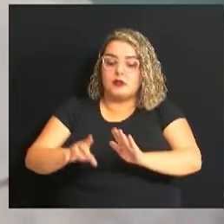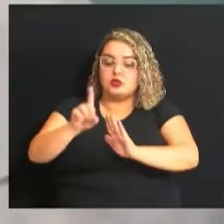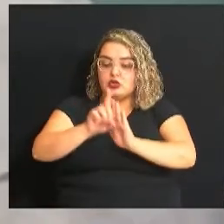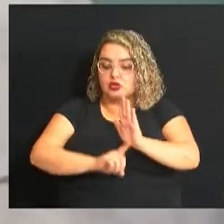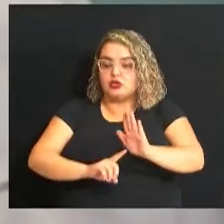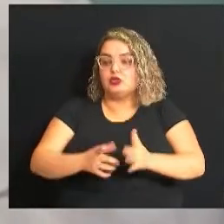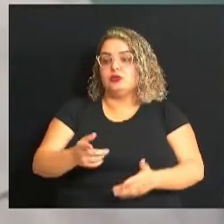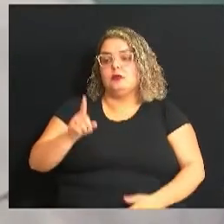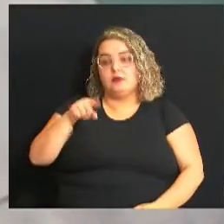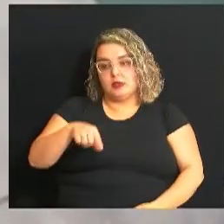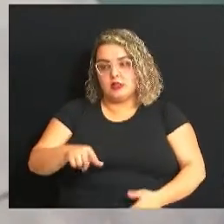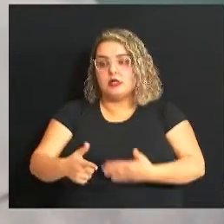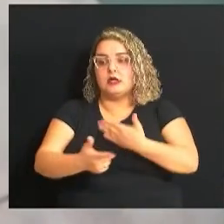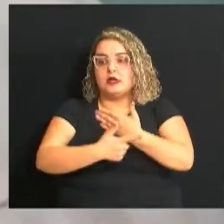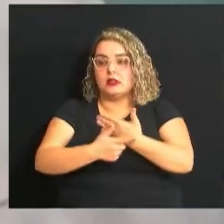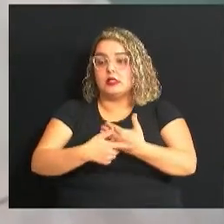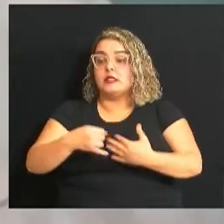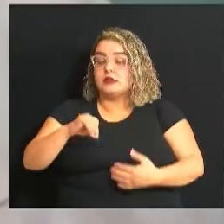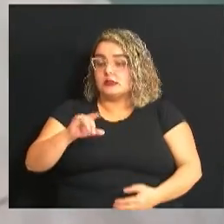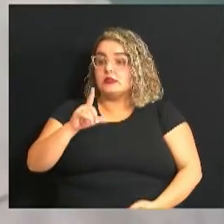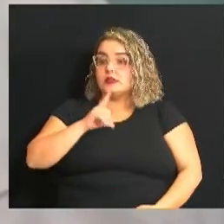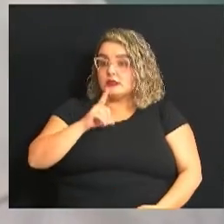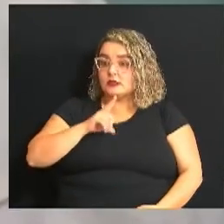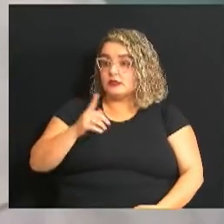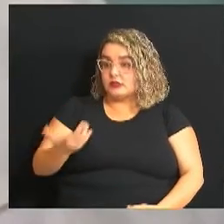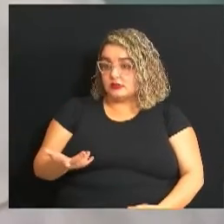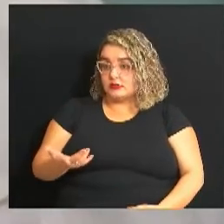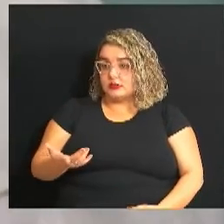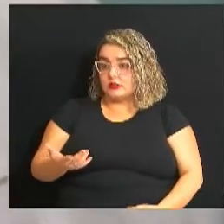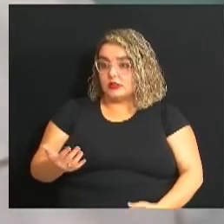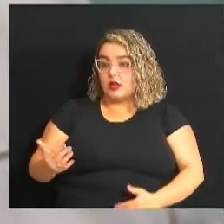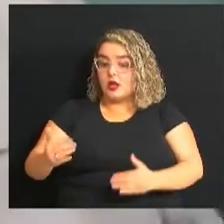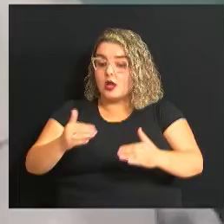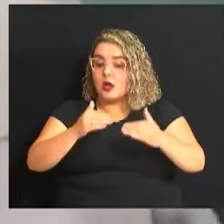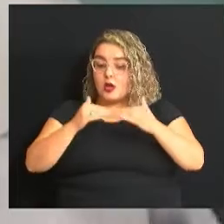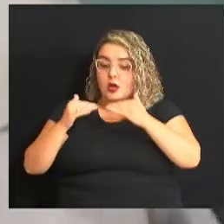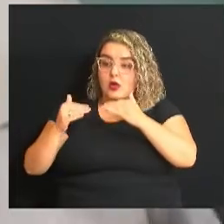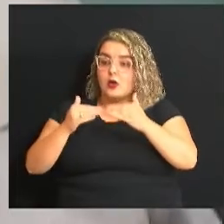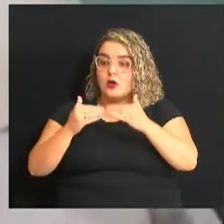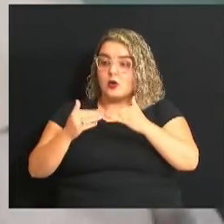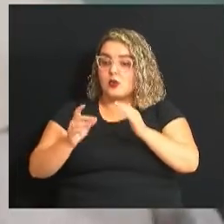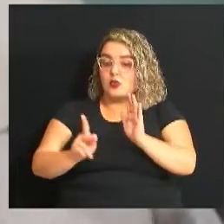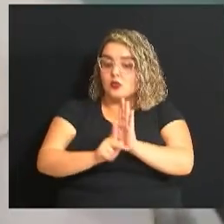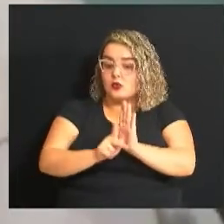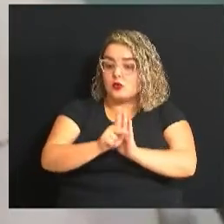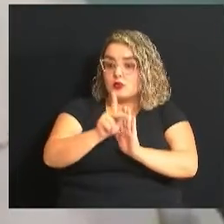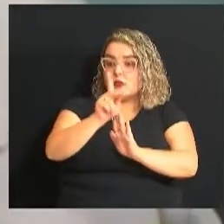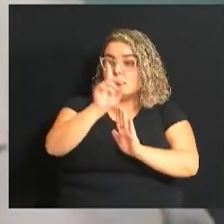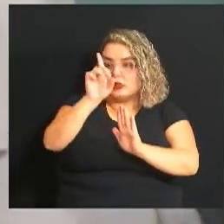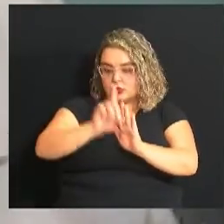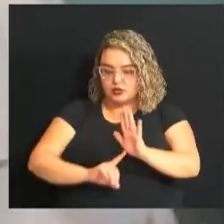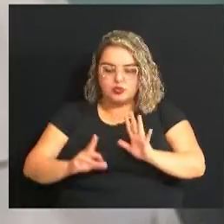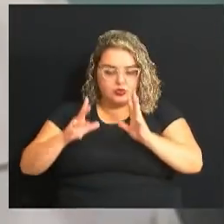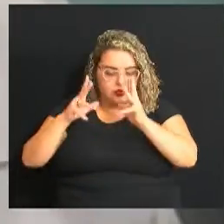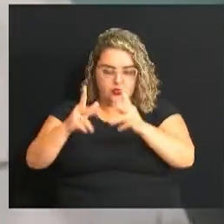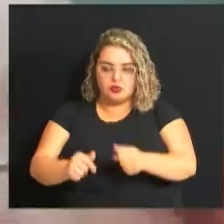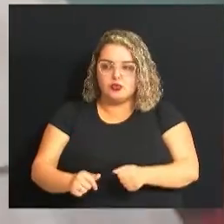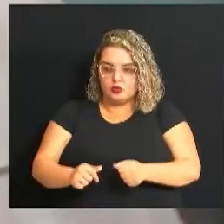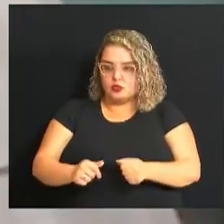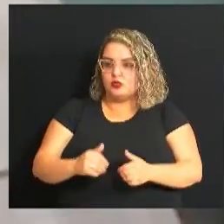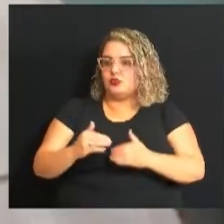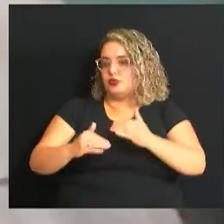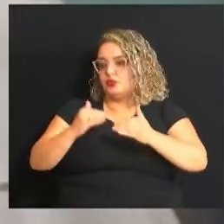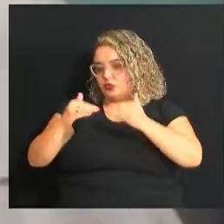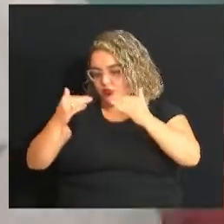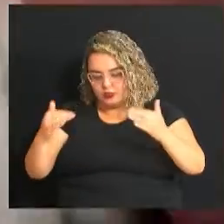fazem esse papel. Se eles estiverem harmonizados com os planos diretores em geral, os planos diretores de desenvolvimento